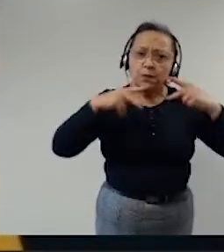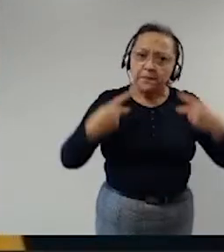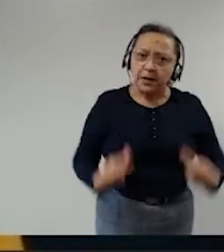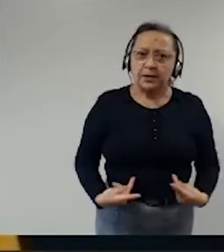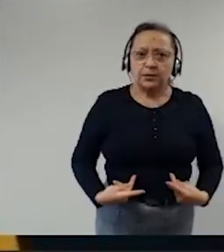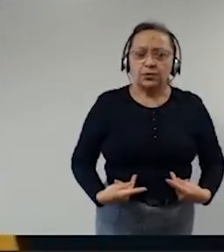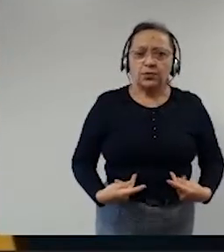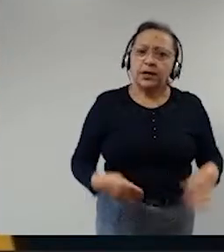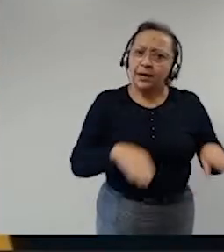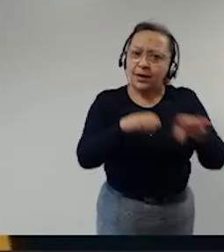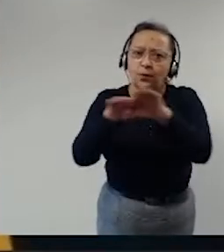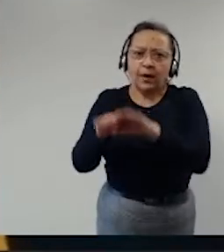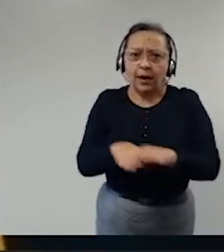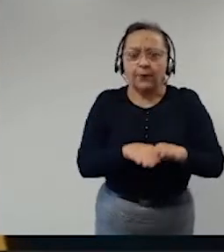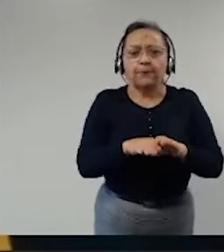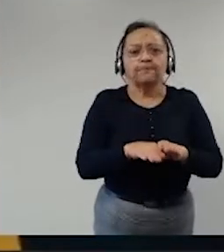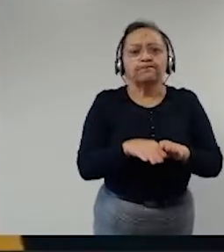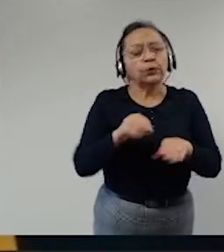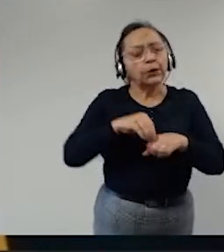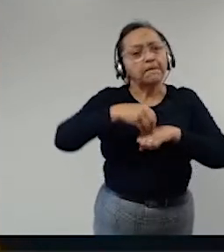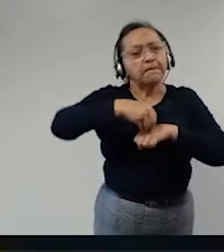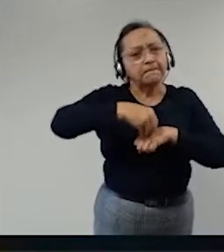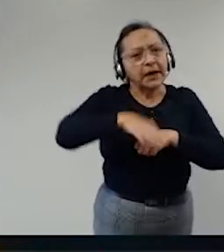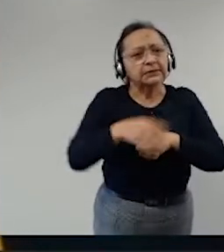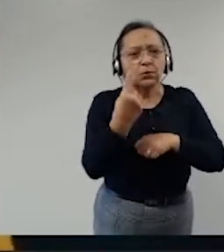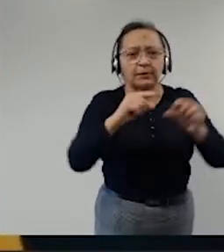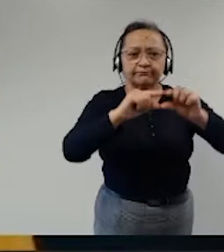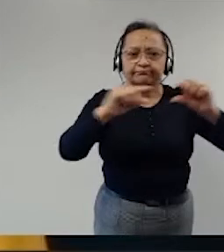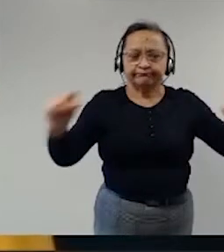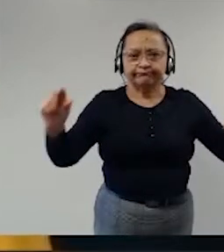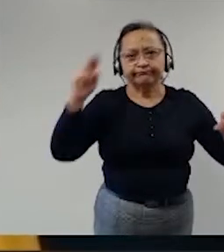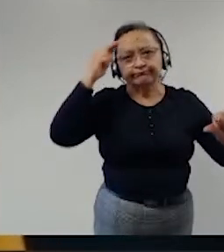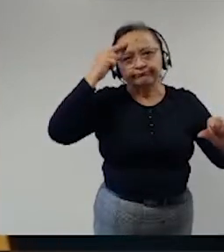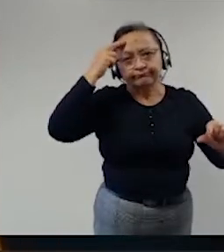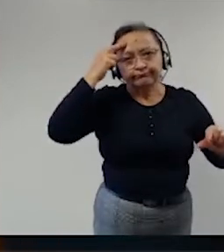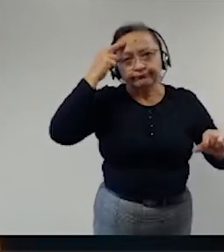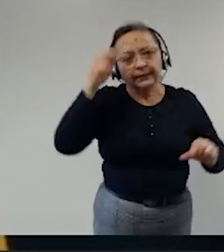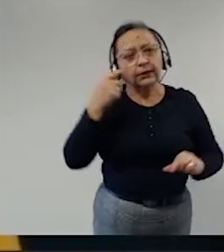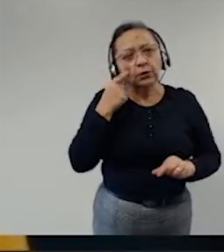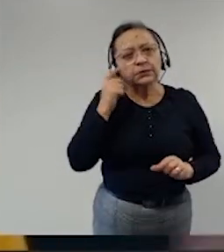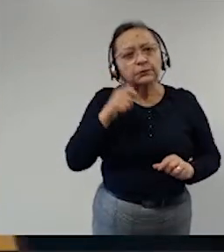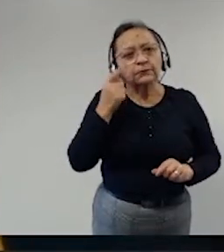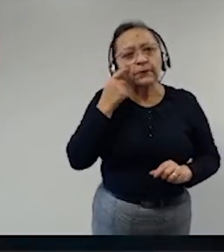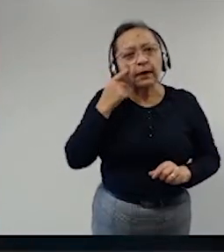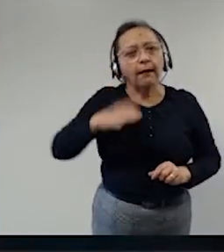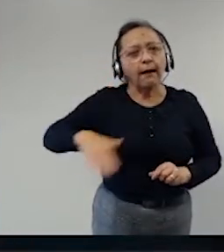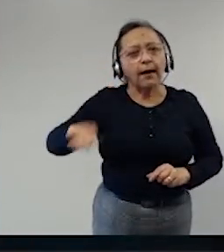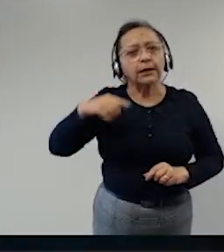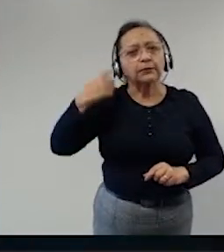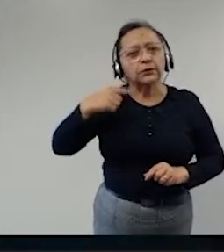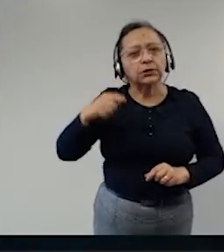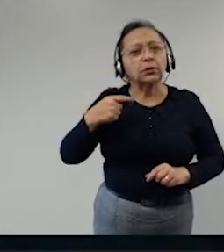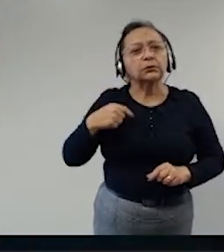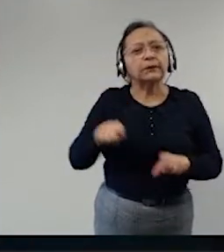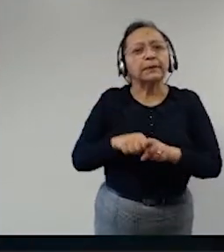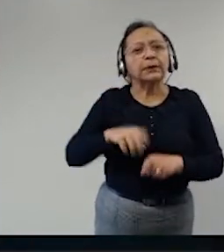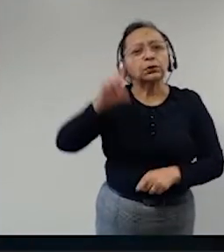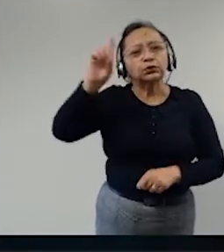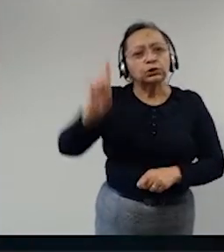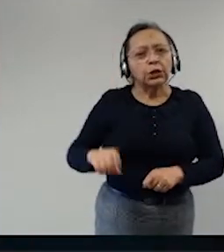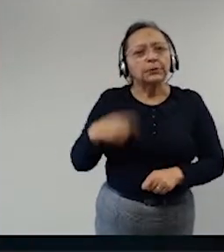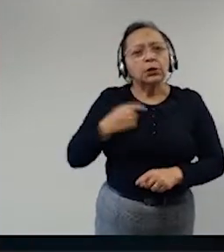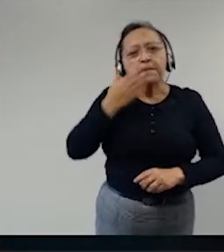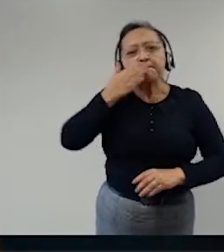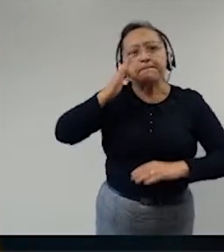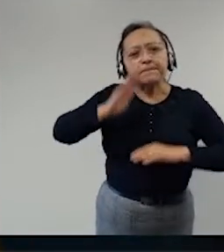aqui essa mensagem, essa reflexão, que a gente olhe para a advocacia, para o direito, para o nosso ministério, para a nossa